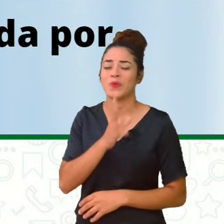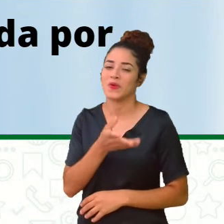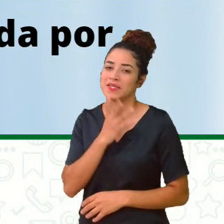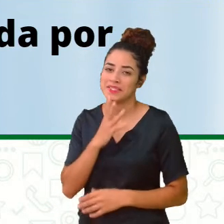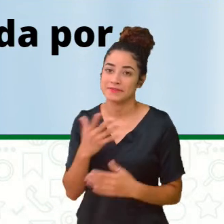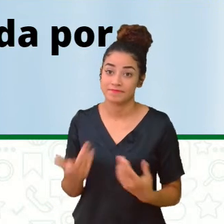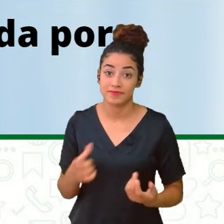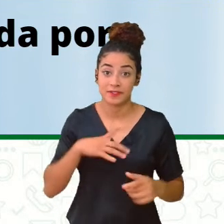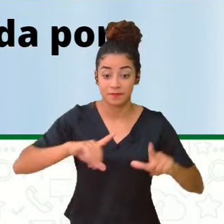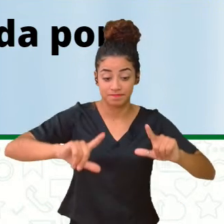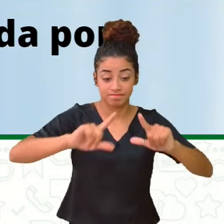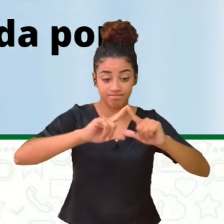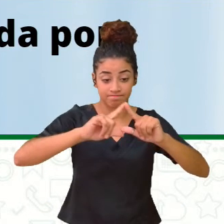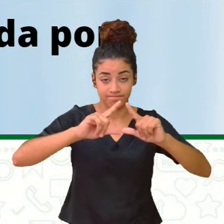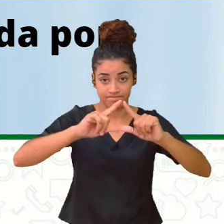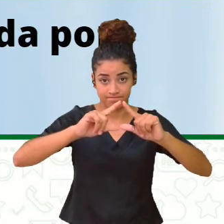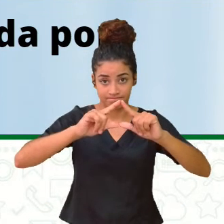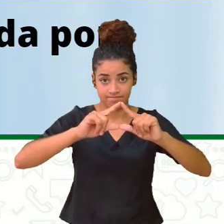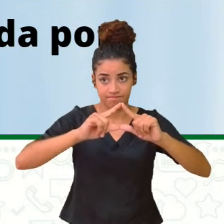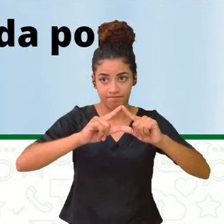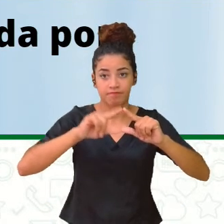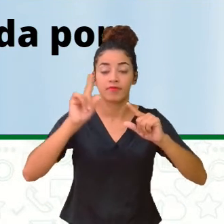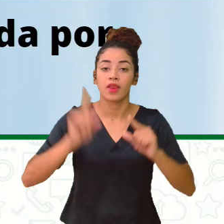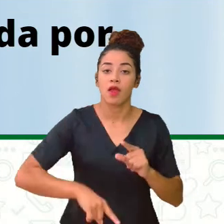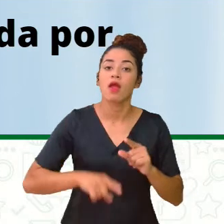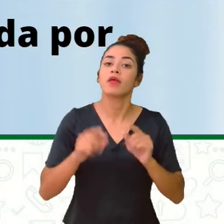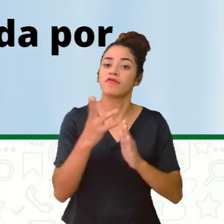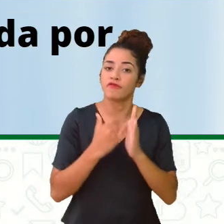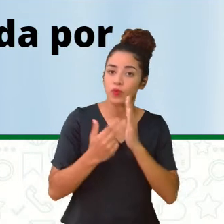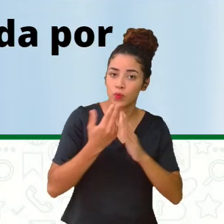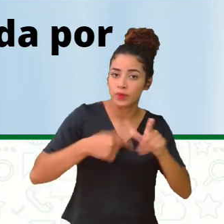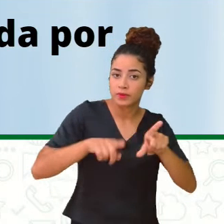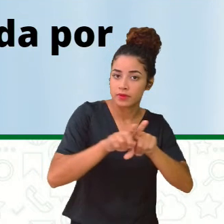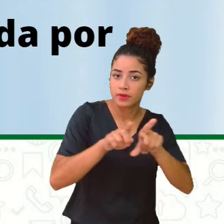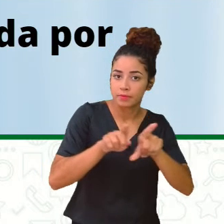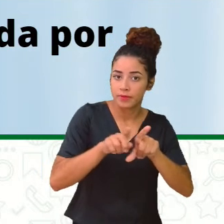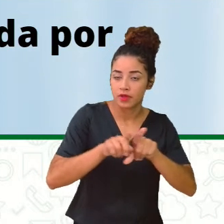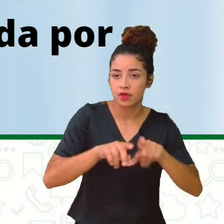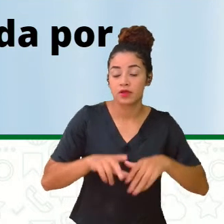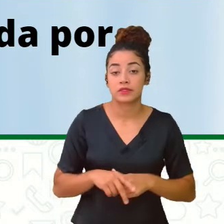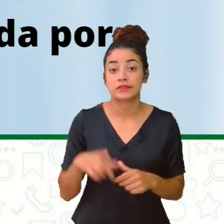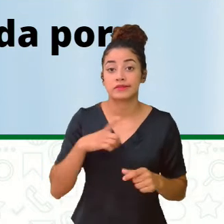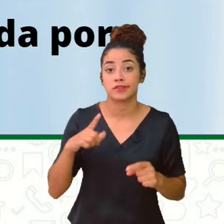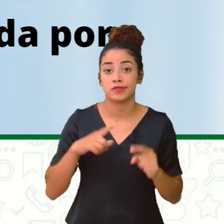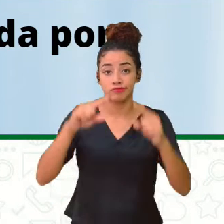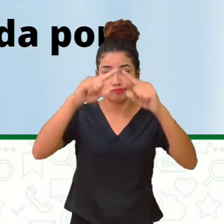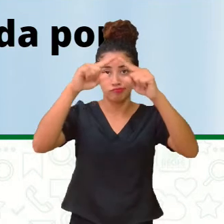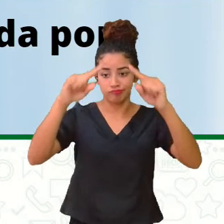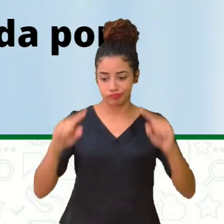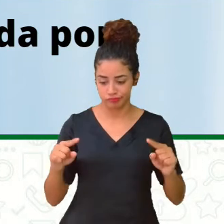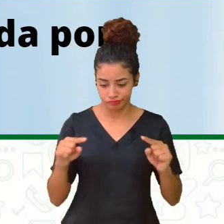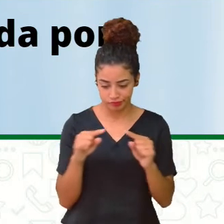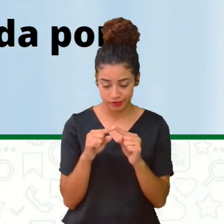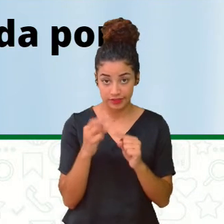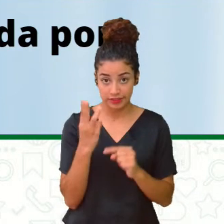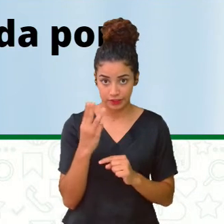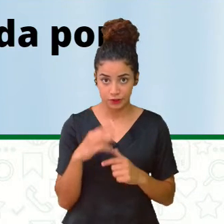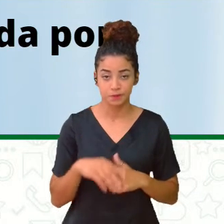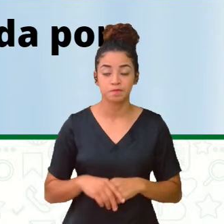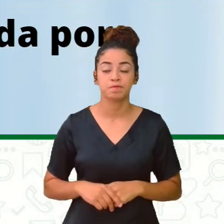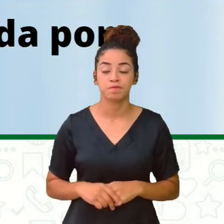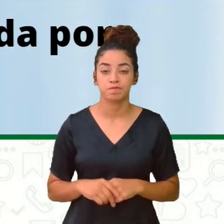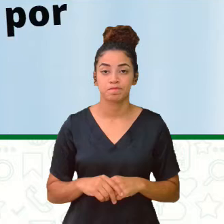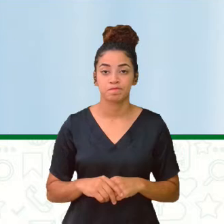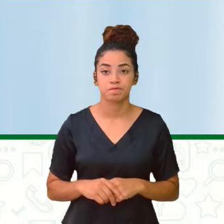tenho um triângulo, né, que é uma figura geométrica plana, formada por 3 segmentos de reta.